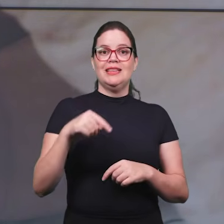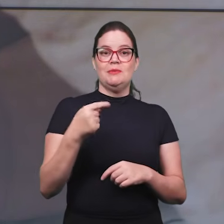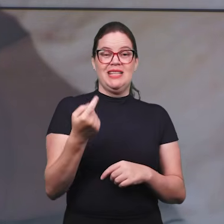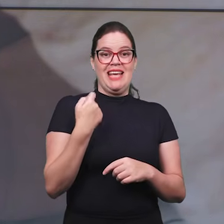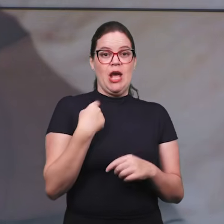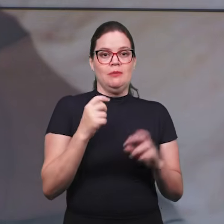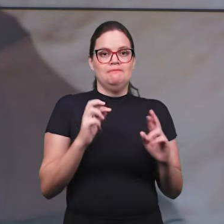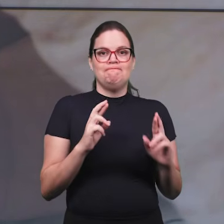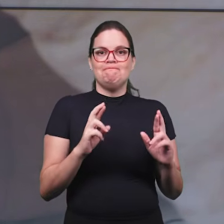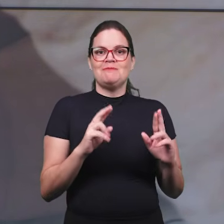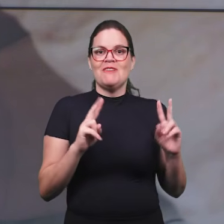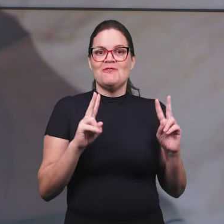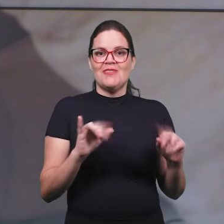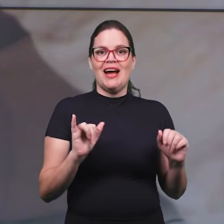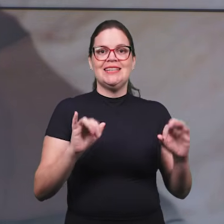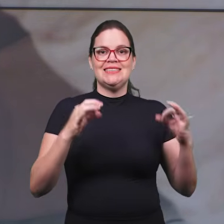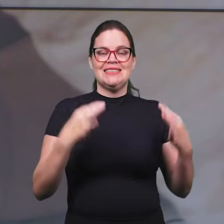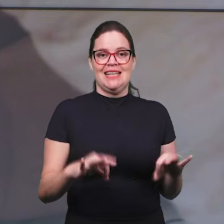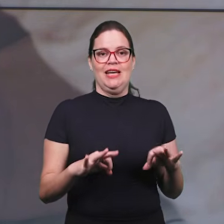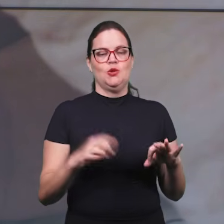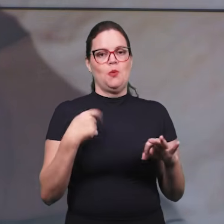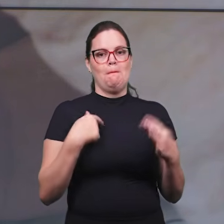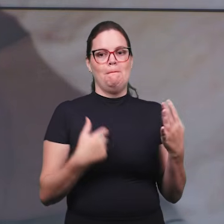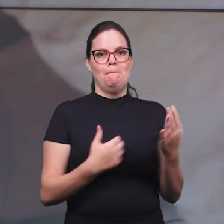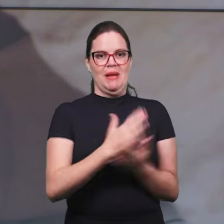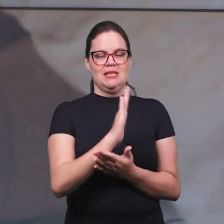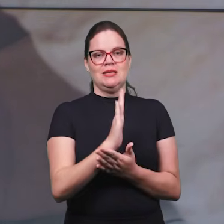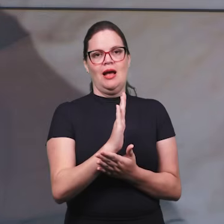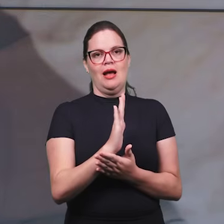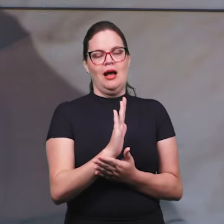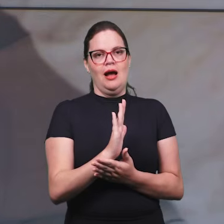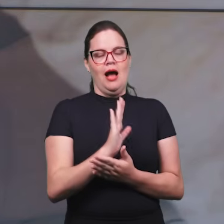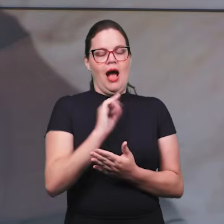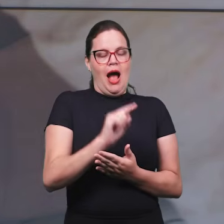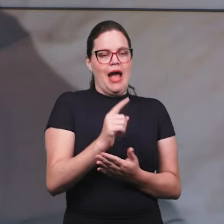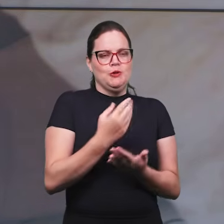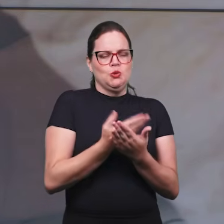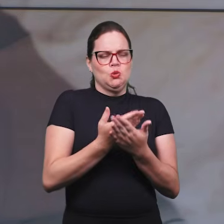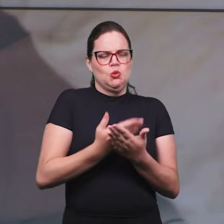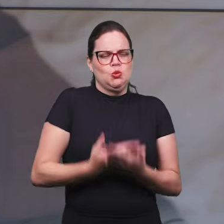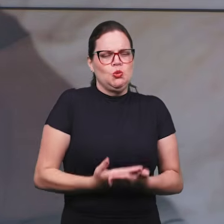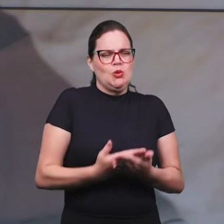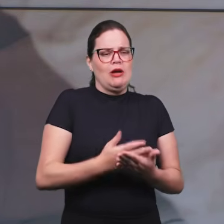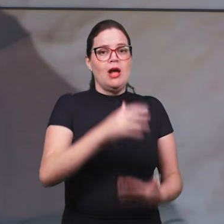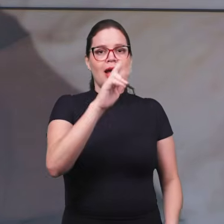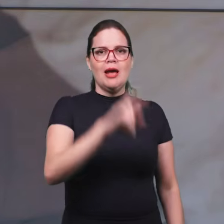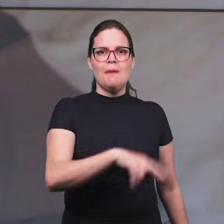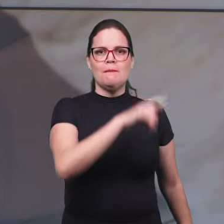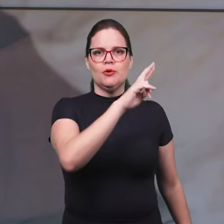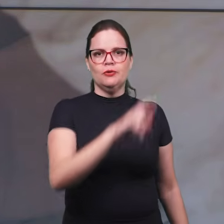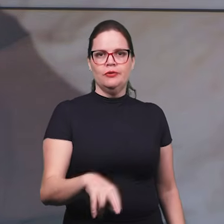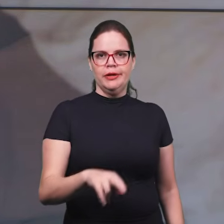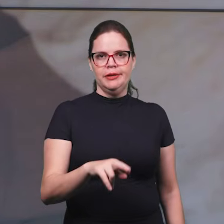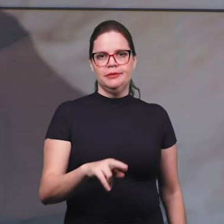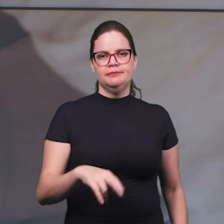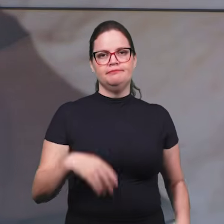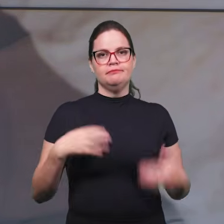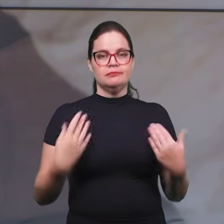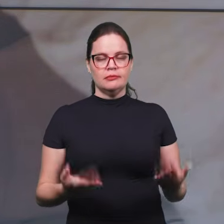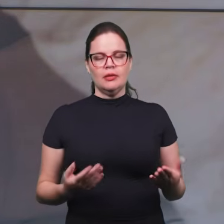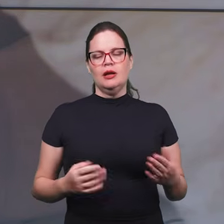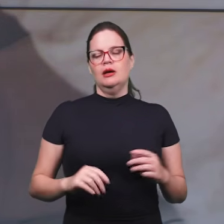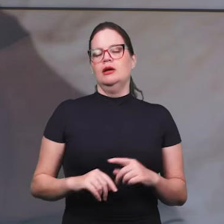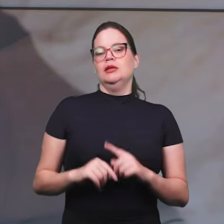um concurso que eu estava com a expectativa muito alta, logo em seguida eu recomecei o meu projeto de estudos e consegui